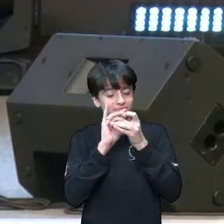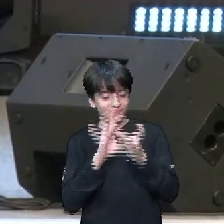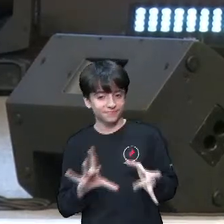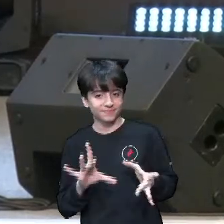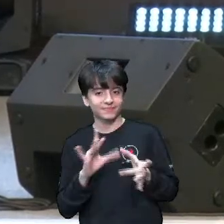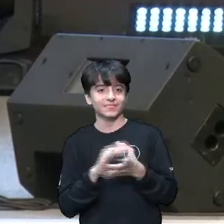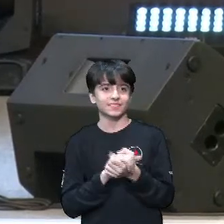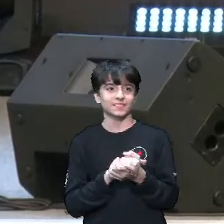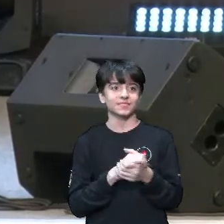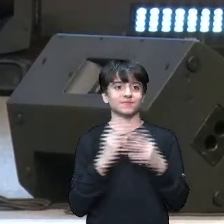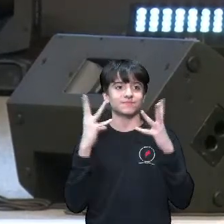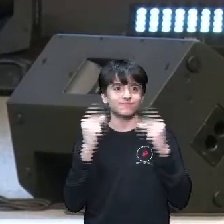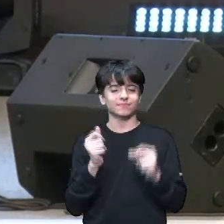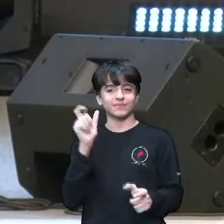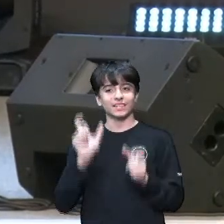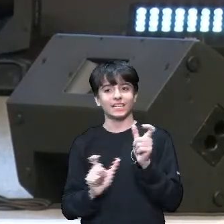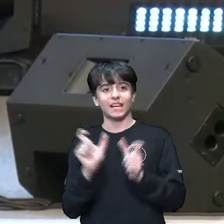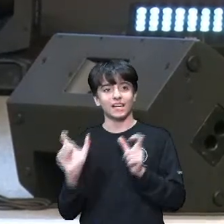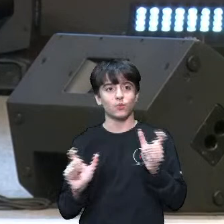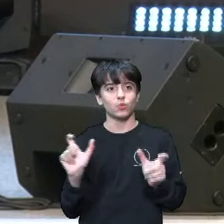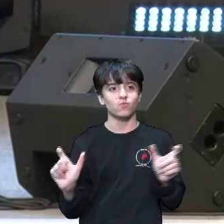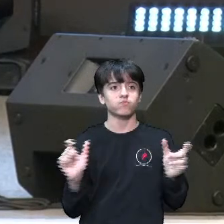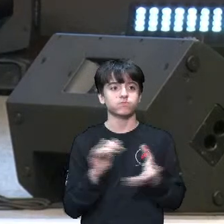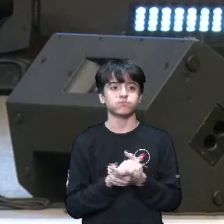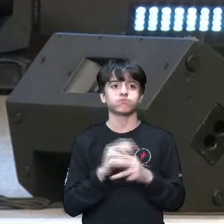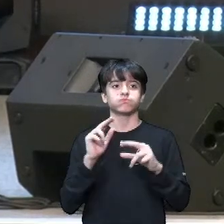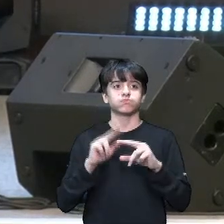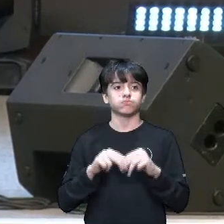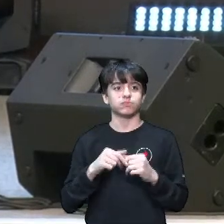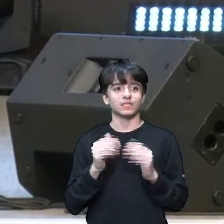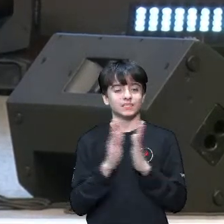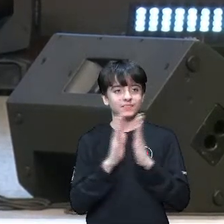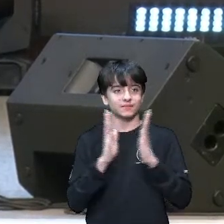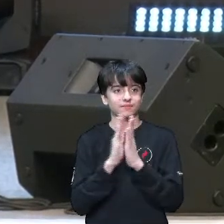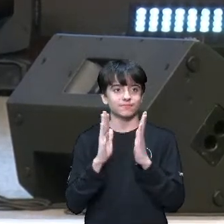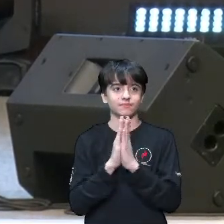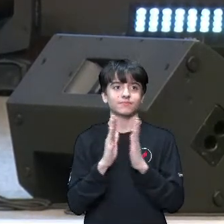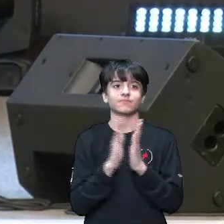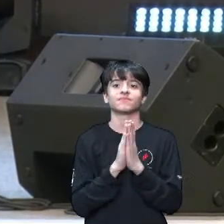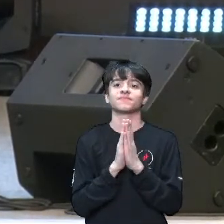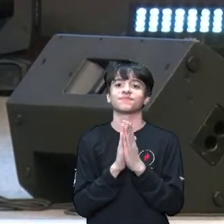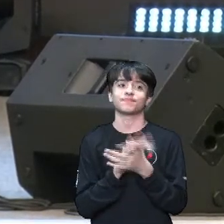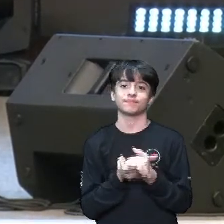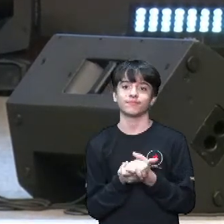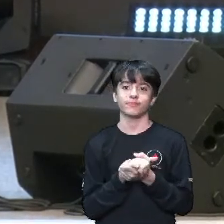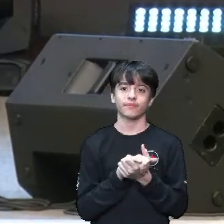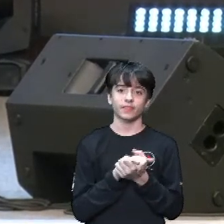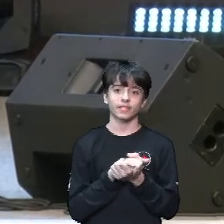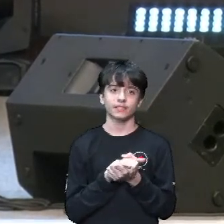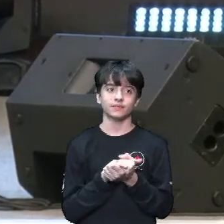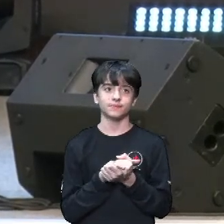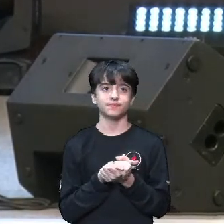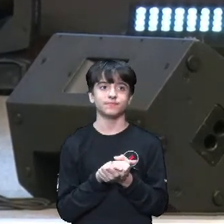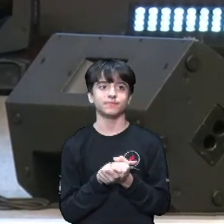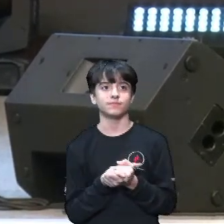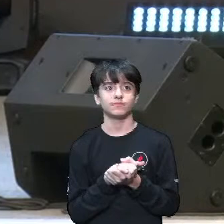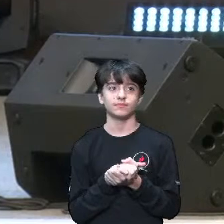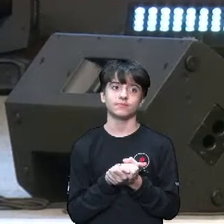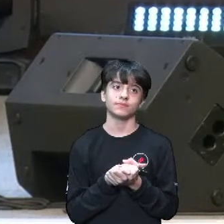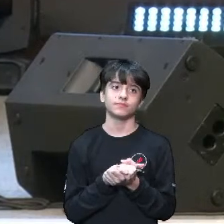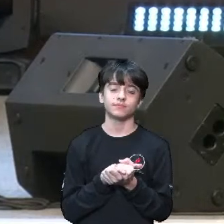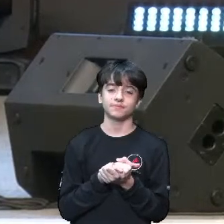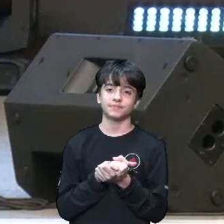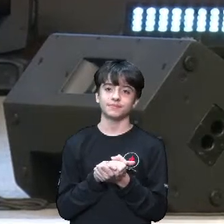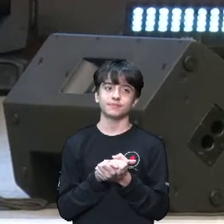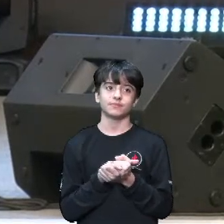todos os homens, e pela sua oração por vós, ansiando por vós, por causa da superior graça de